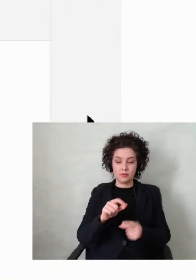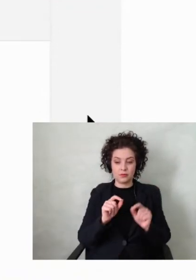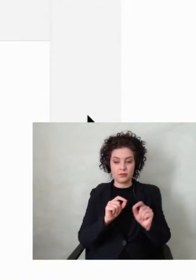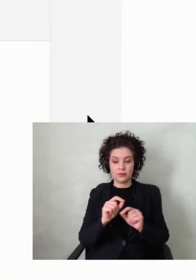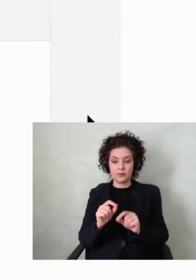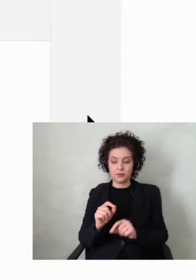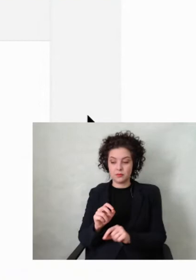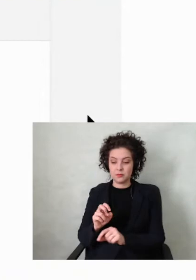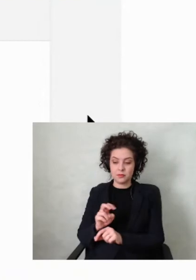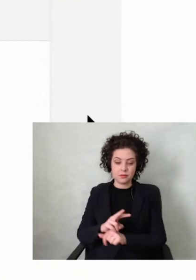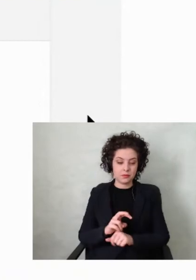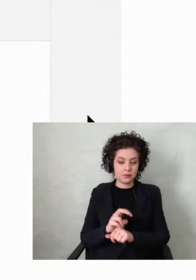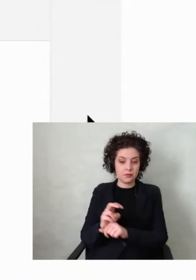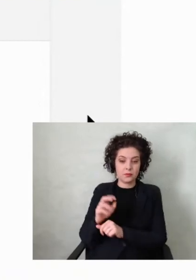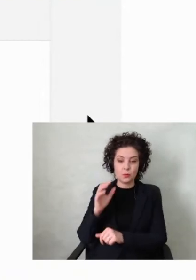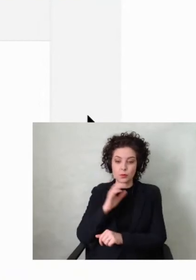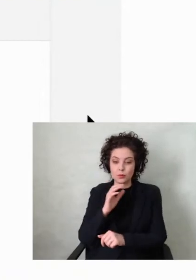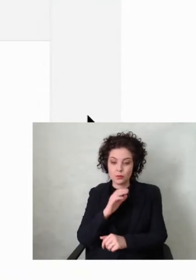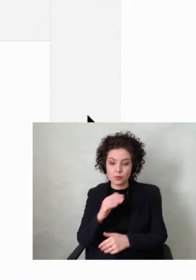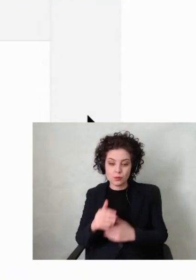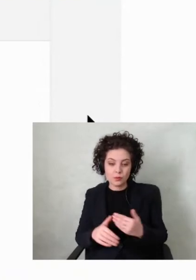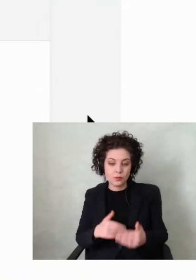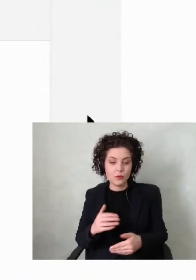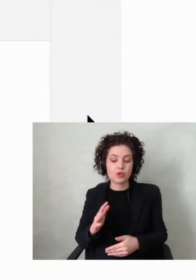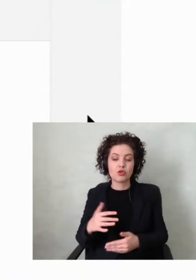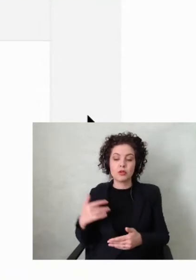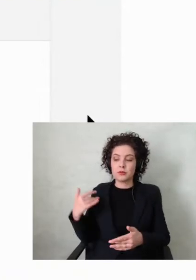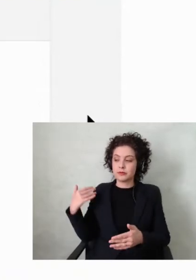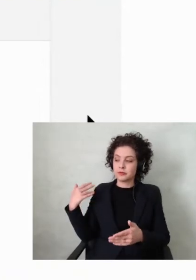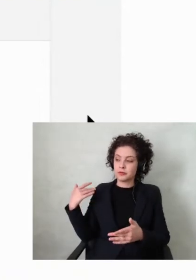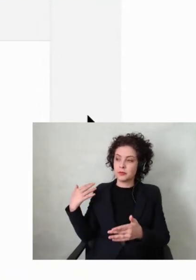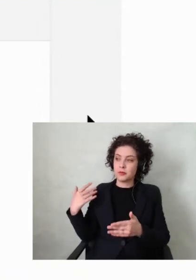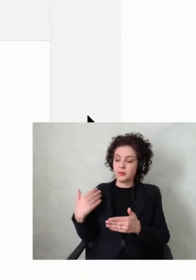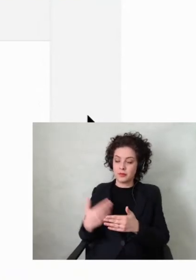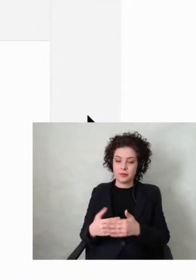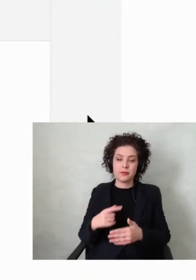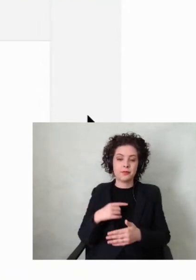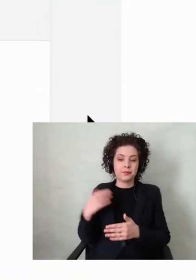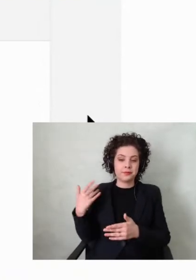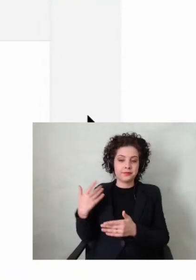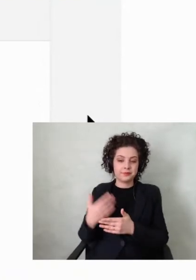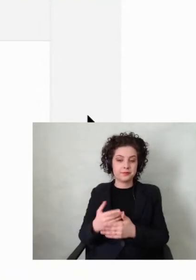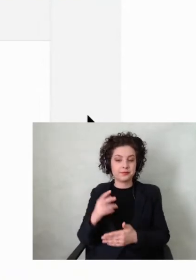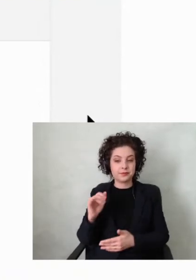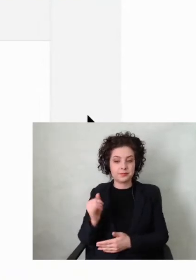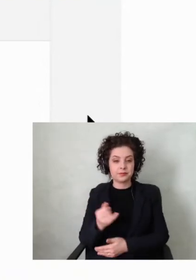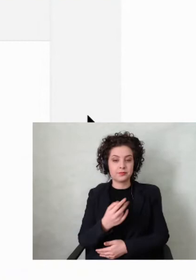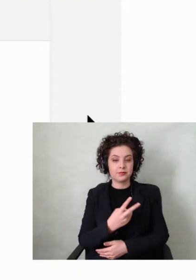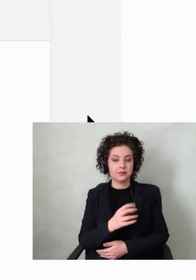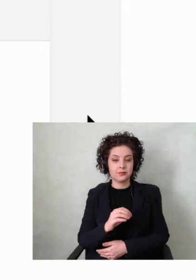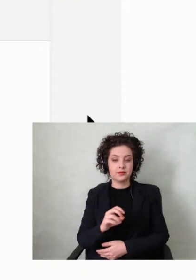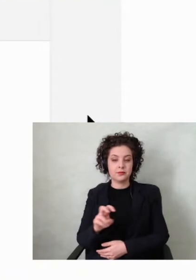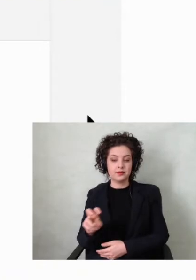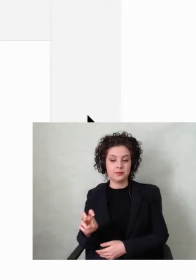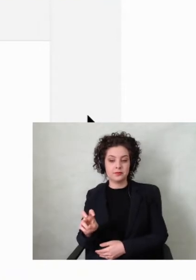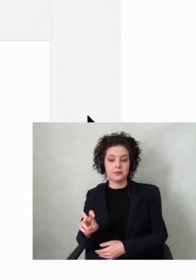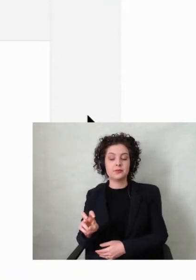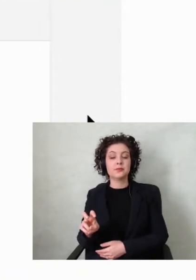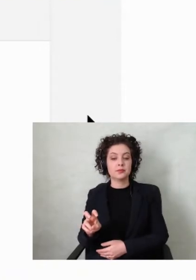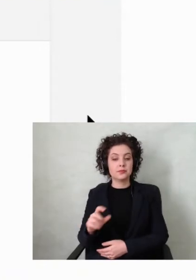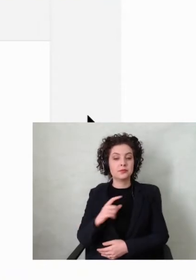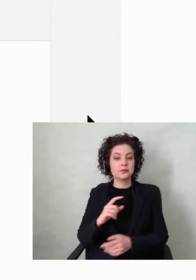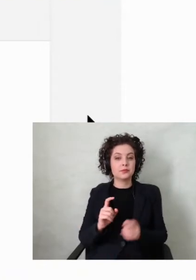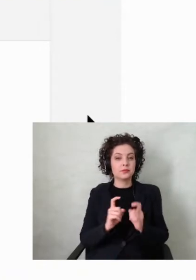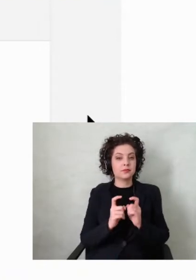emergentes, ela tem já uma história antiga. Só para pegar um marco aqui, em 2005, há uma grande reunião na Organização Mundial